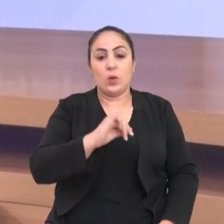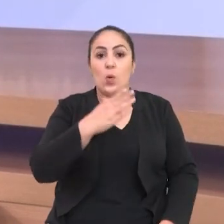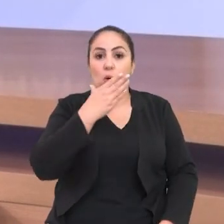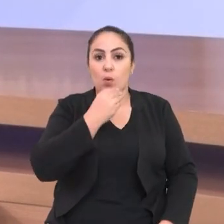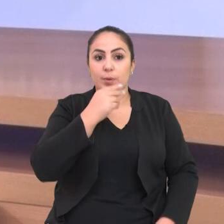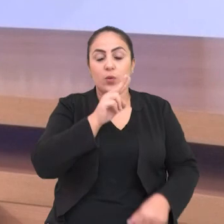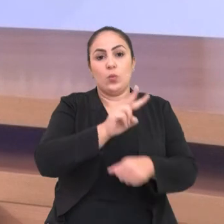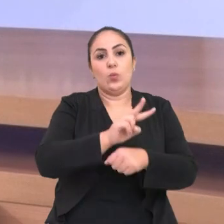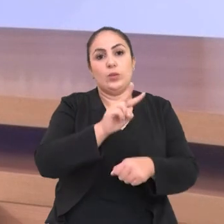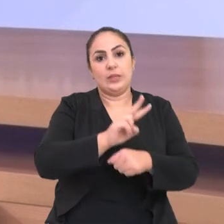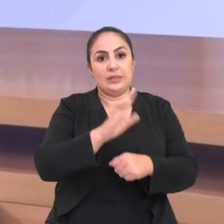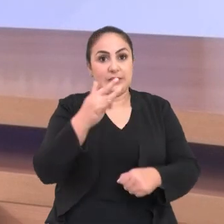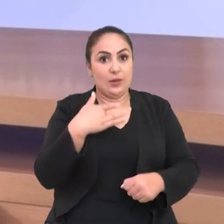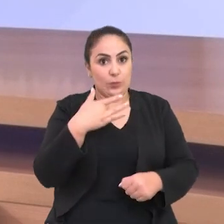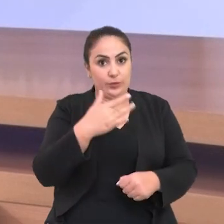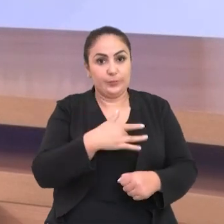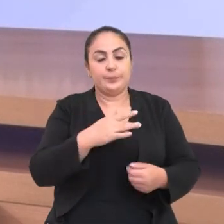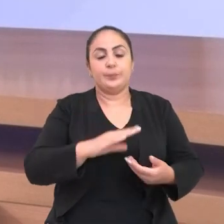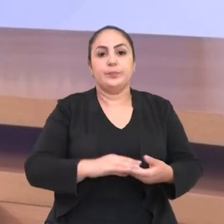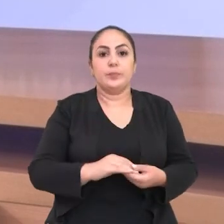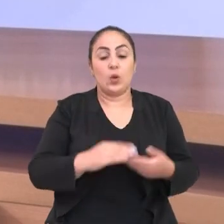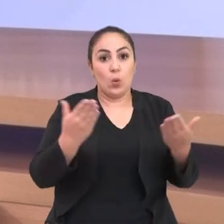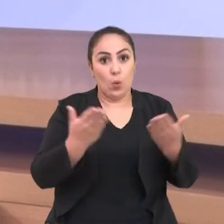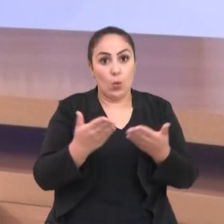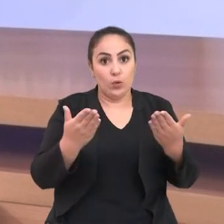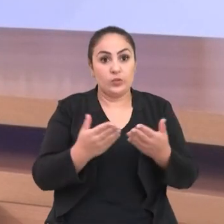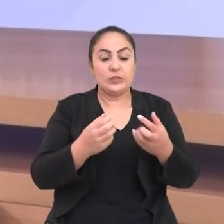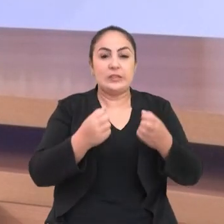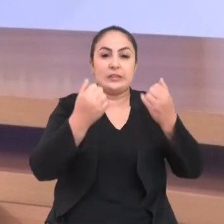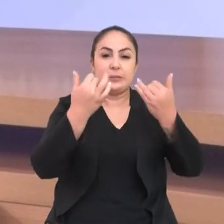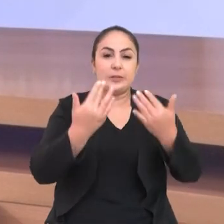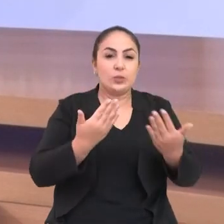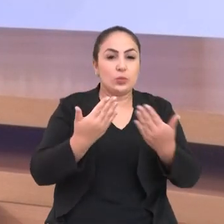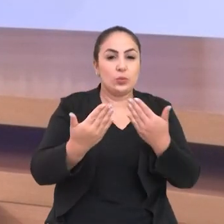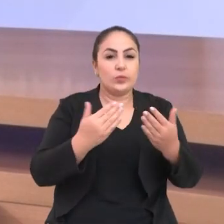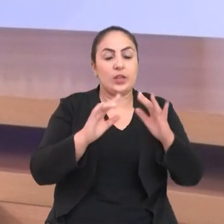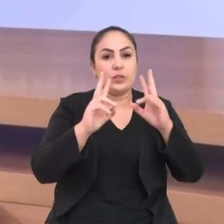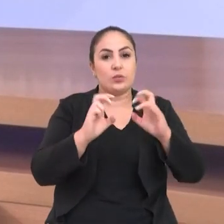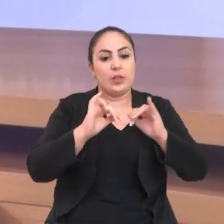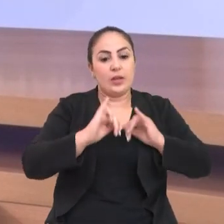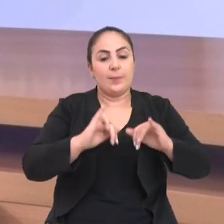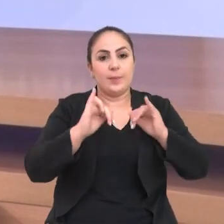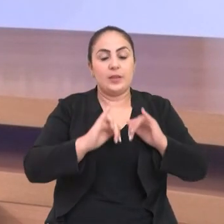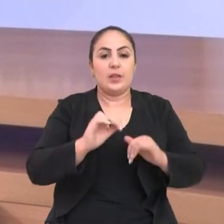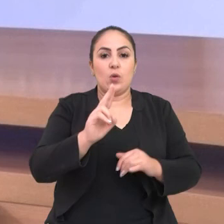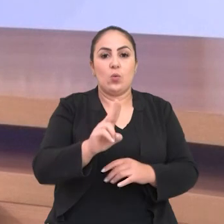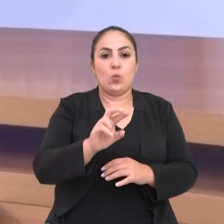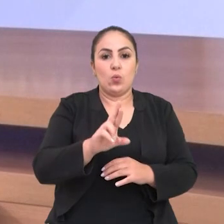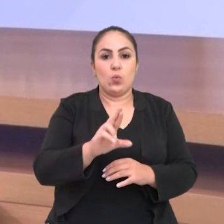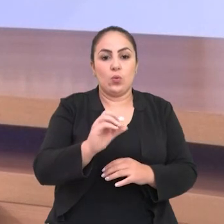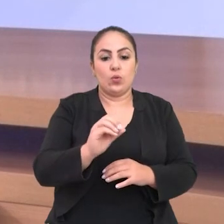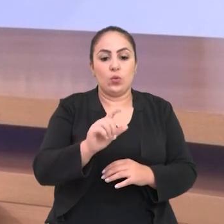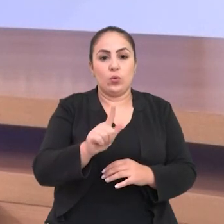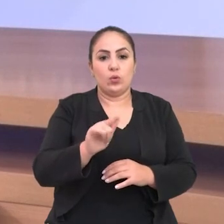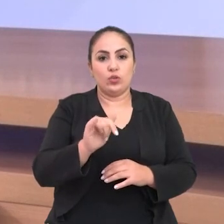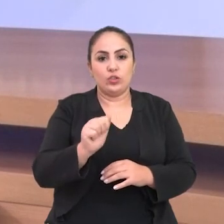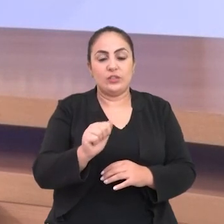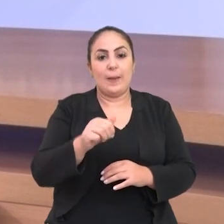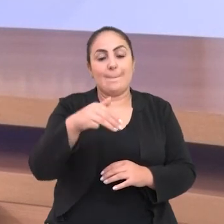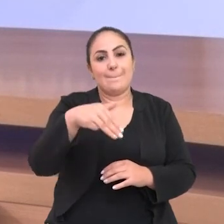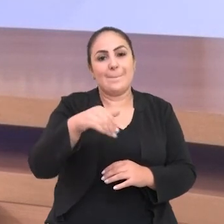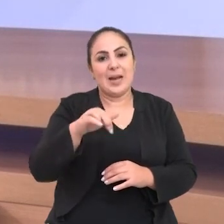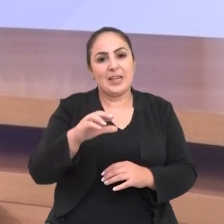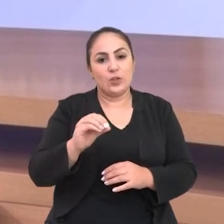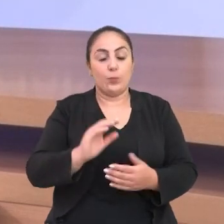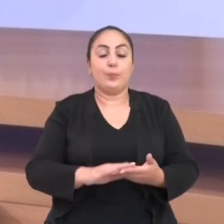a importância dos homens cuidarem da saúde. Hoje, quem esclarece dúvidas sobre a campanha é o urologista